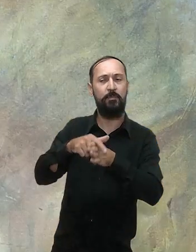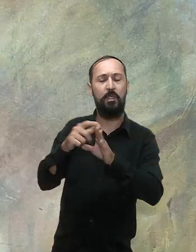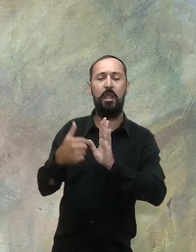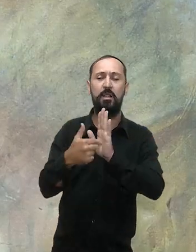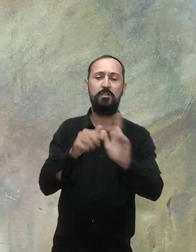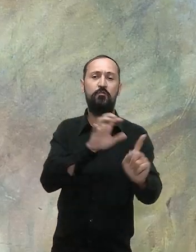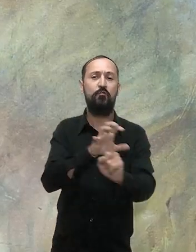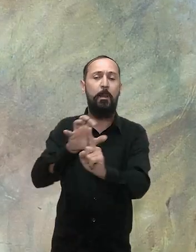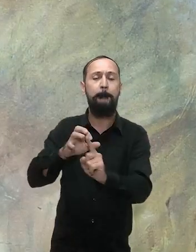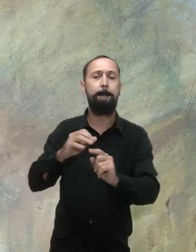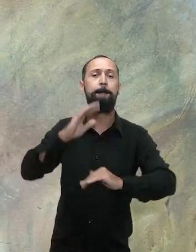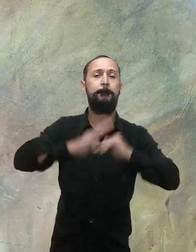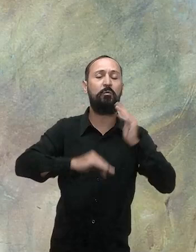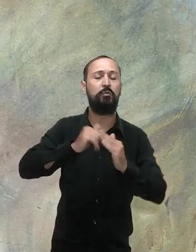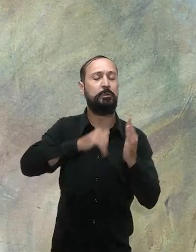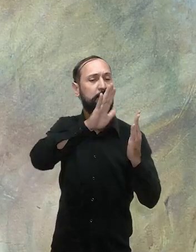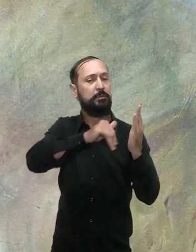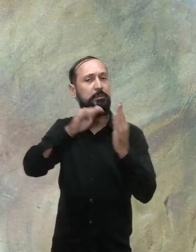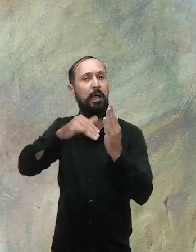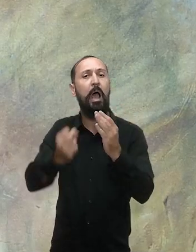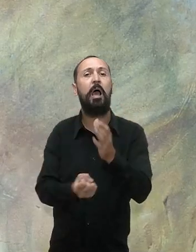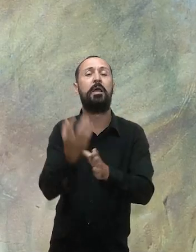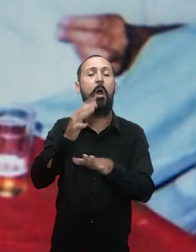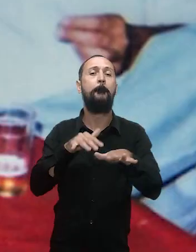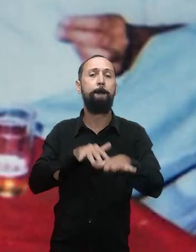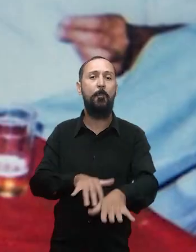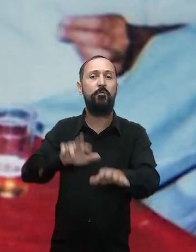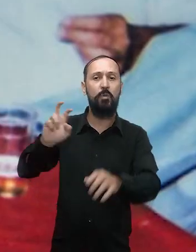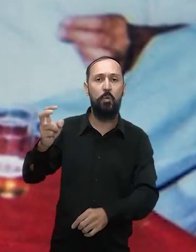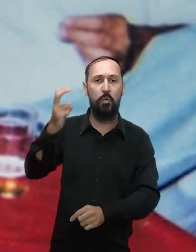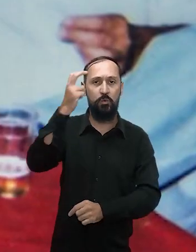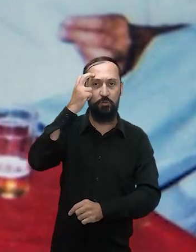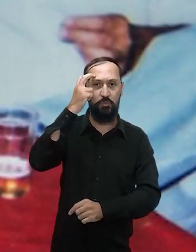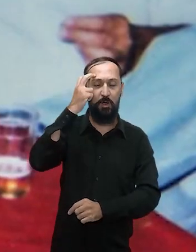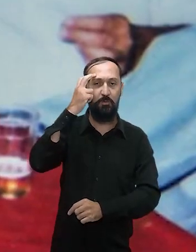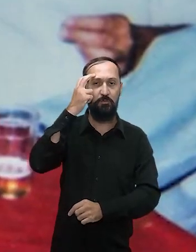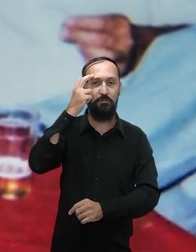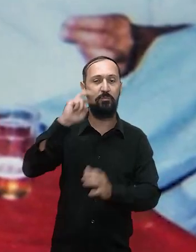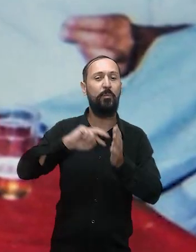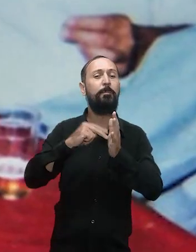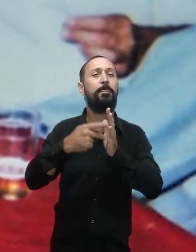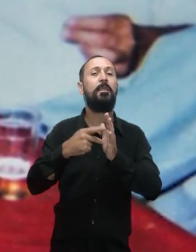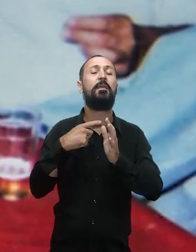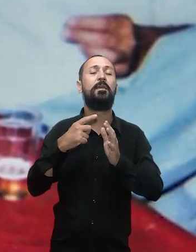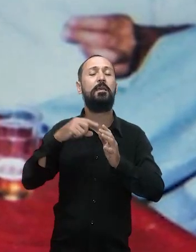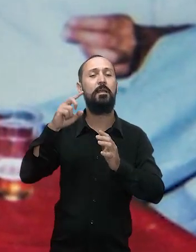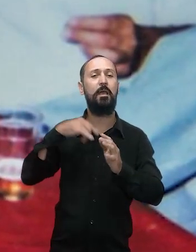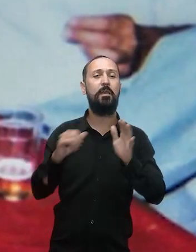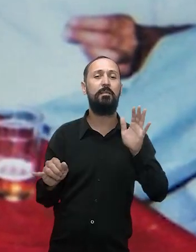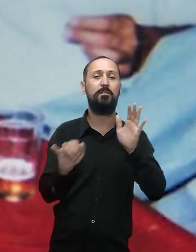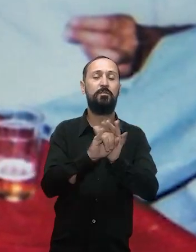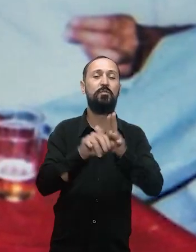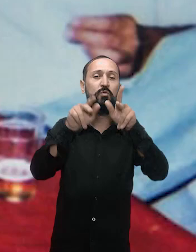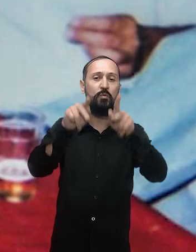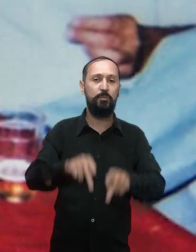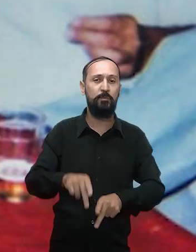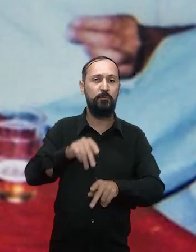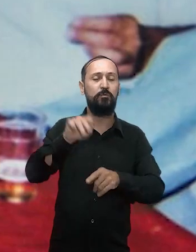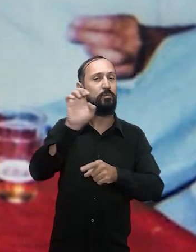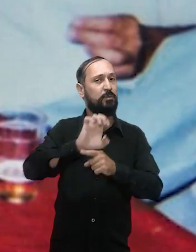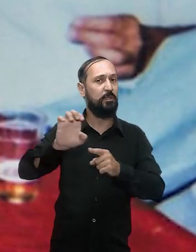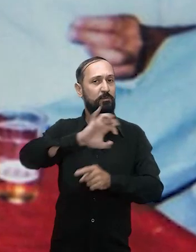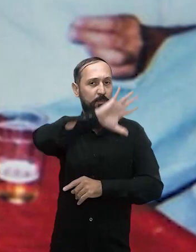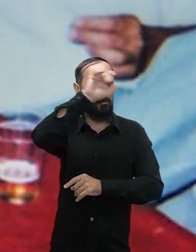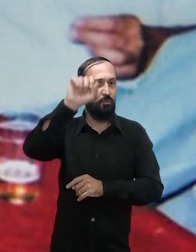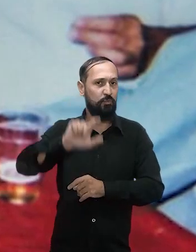artistas plásticos nas décadas de 80 e 90 a criarem um movimento cultural visando resgatar a identidade do povo